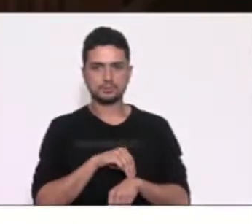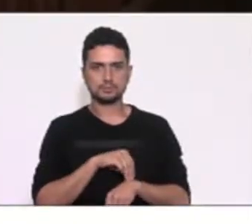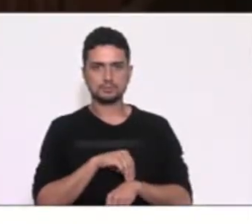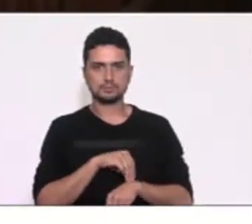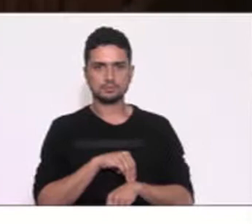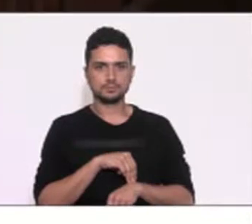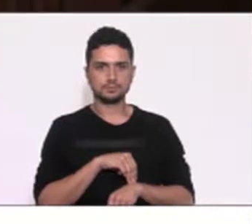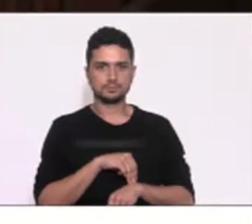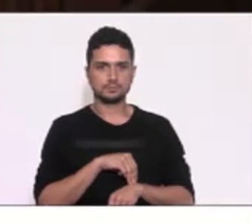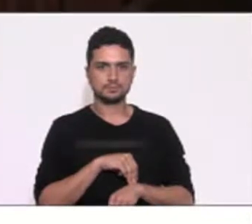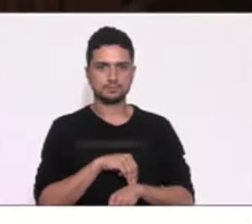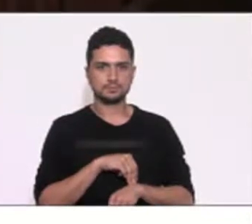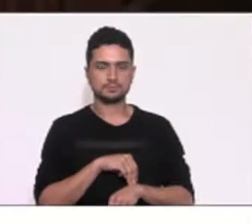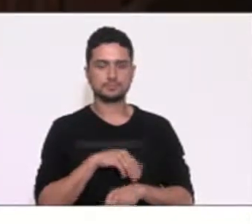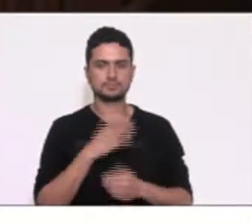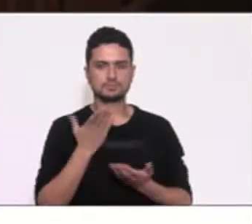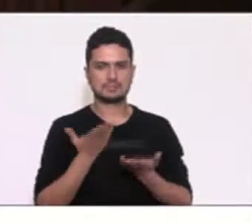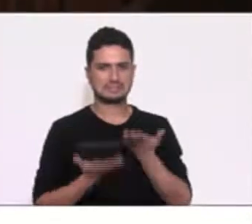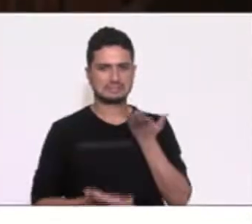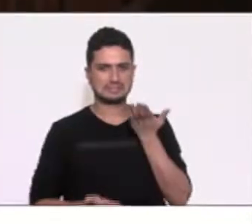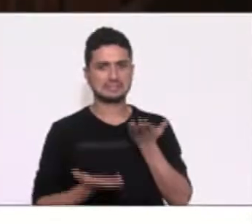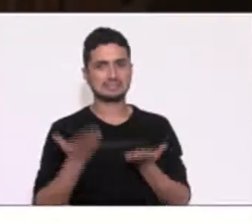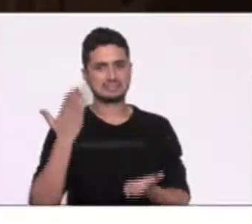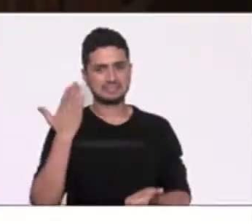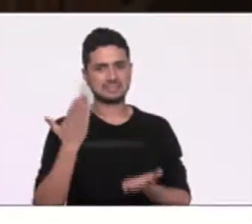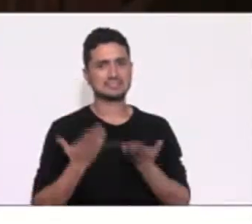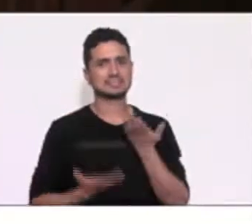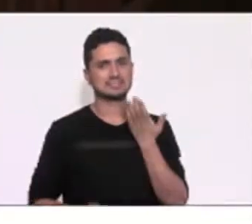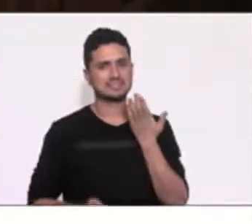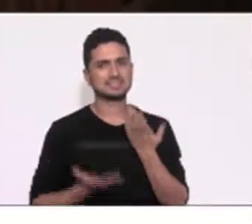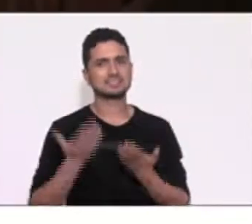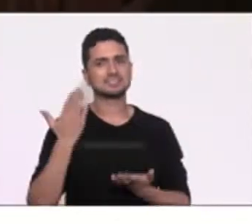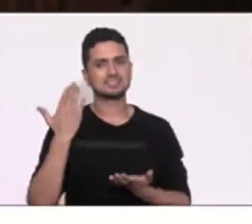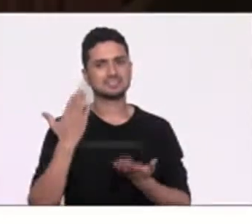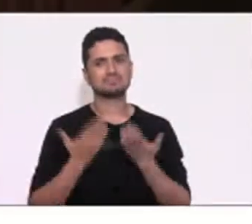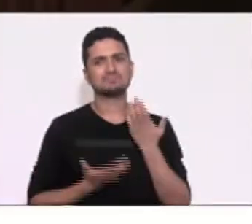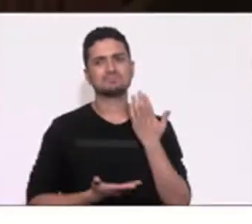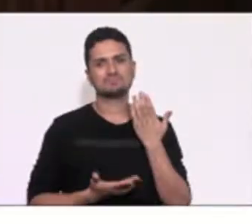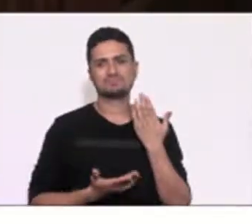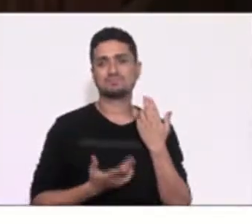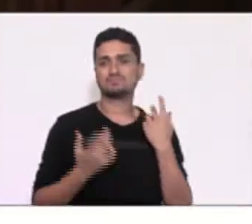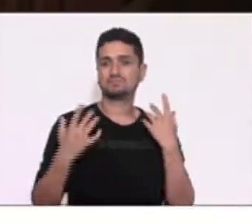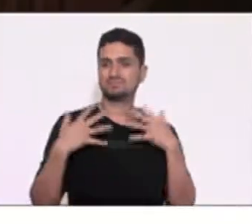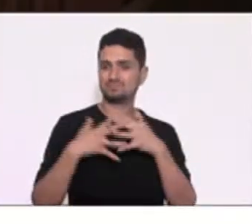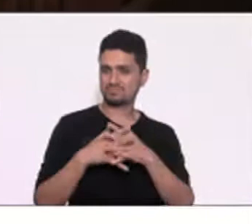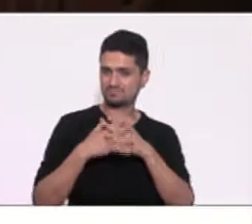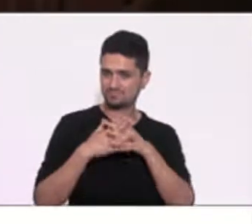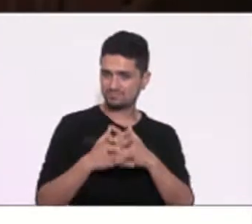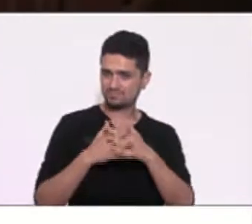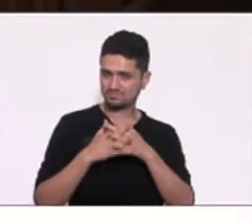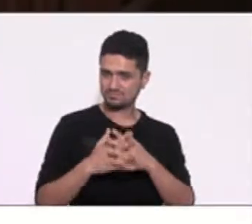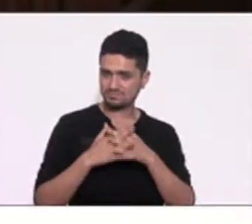de grande instabilidade, de grandes incertezas,